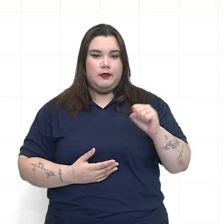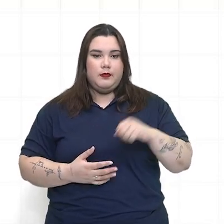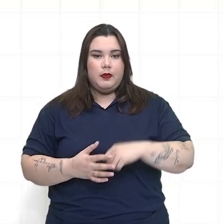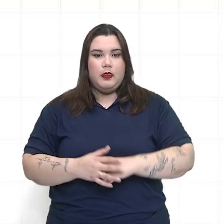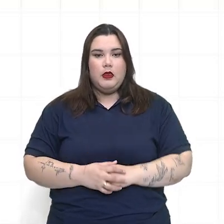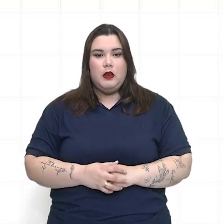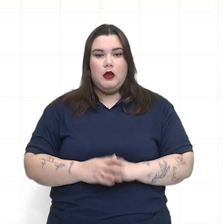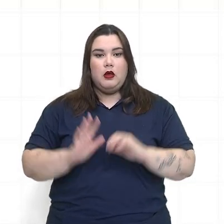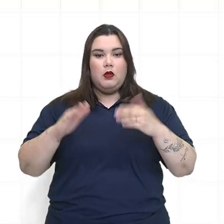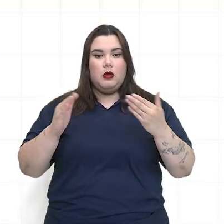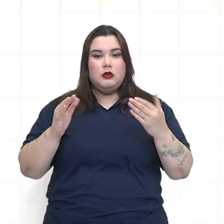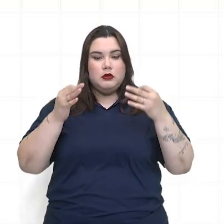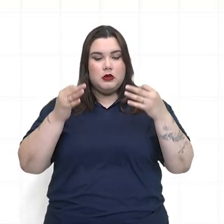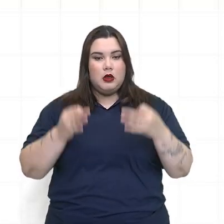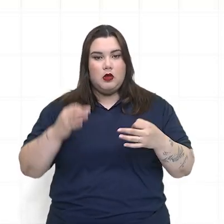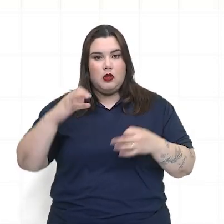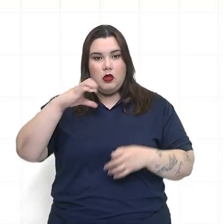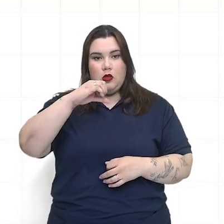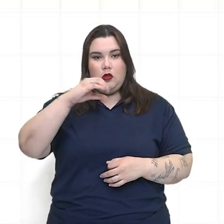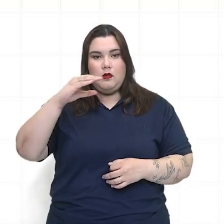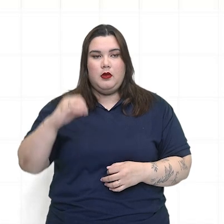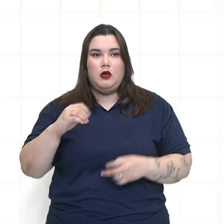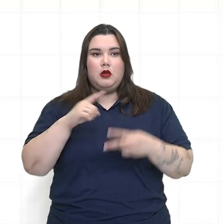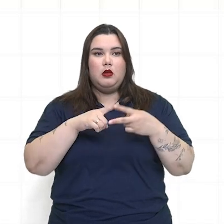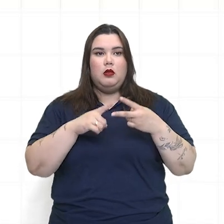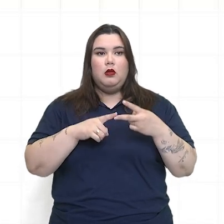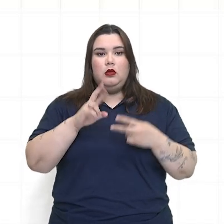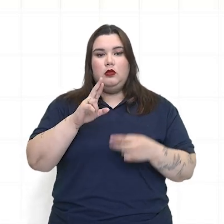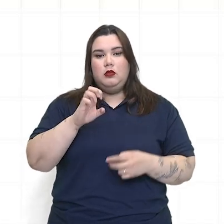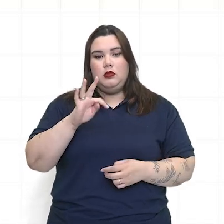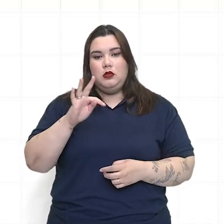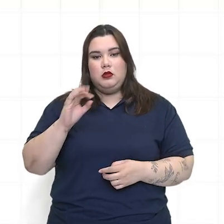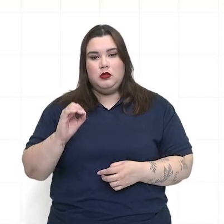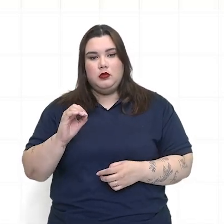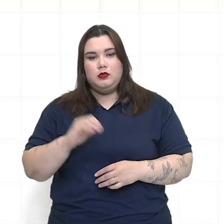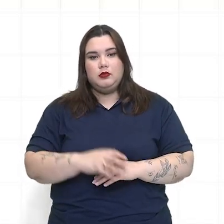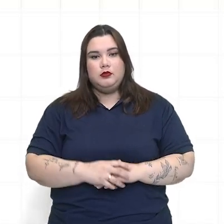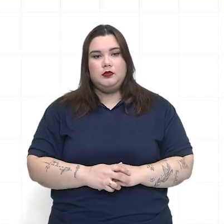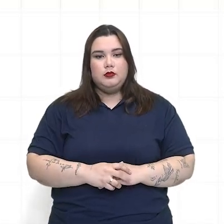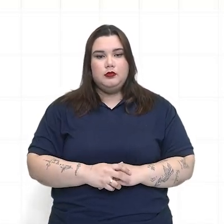Quando a medida é 90, nós temos o ângulo reto.